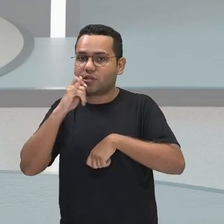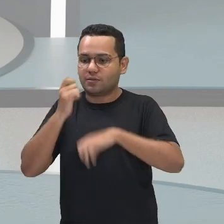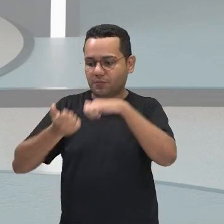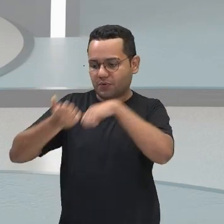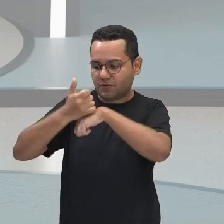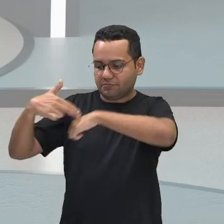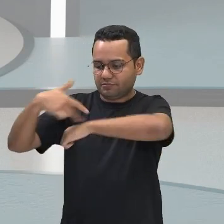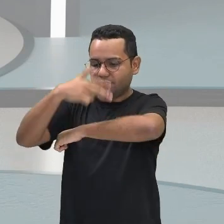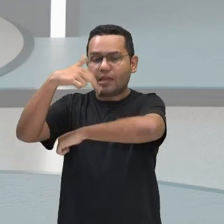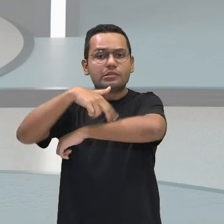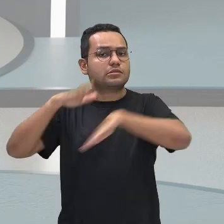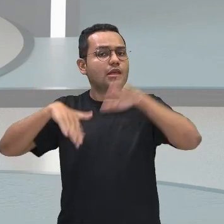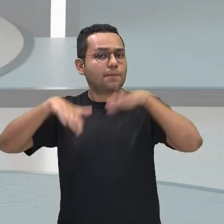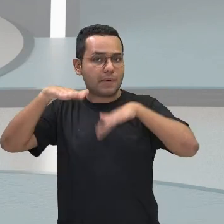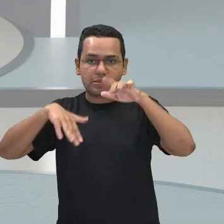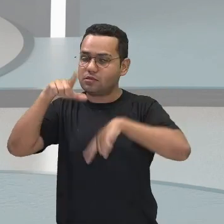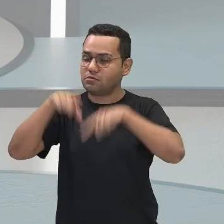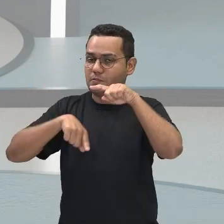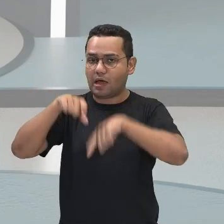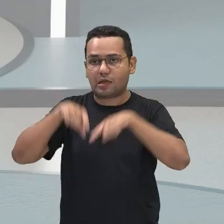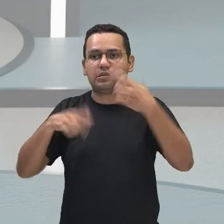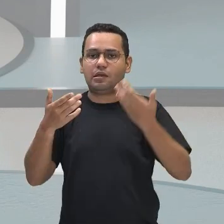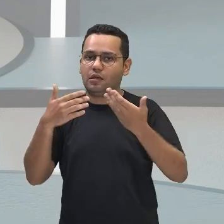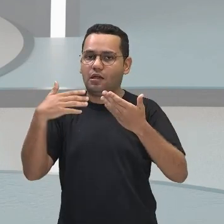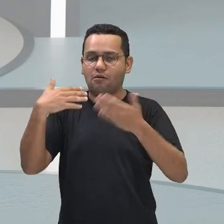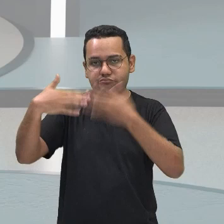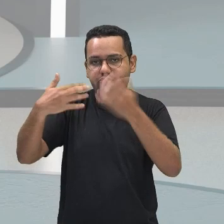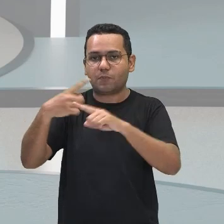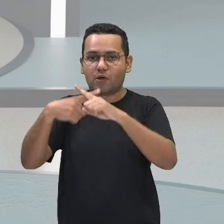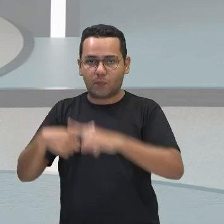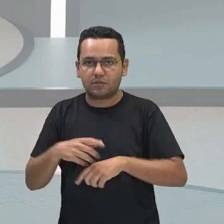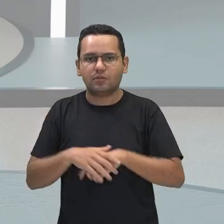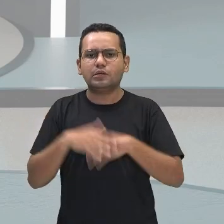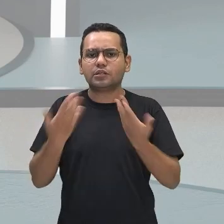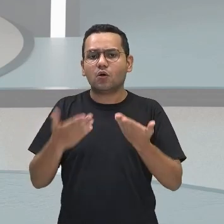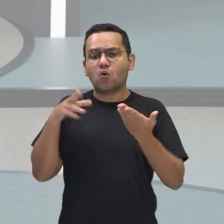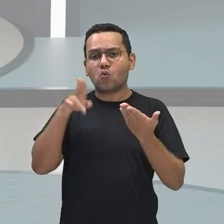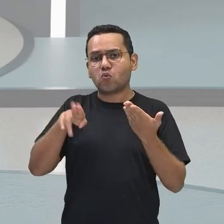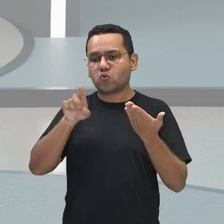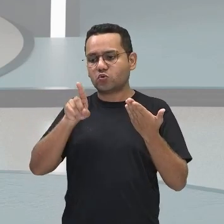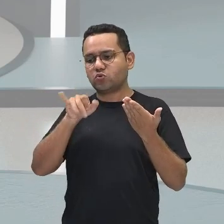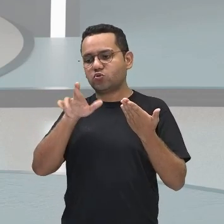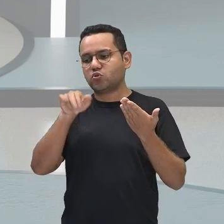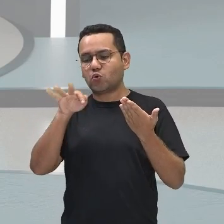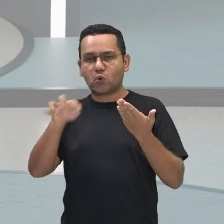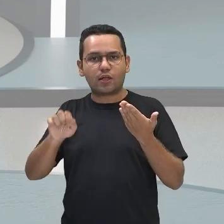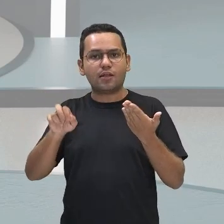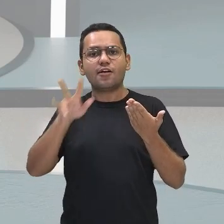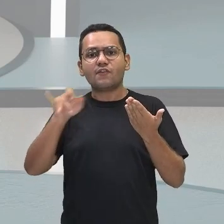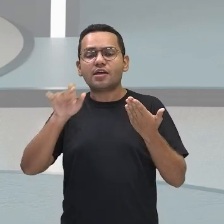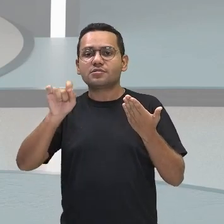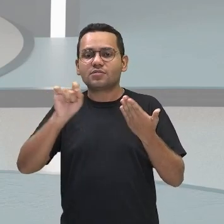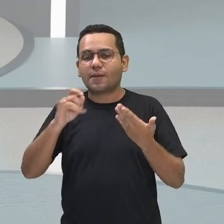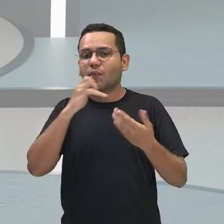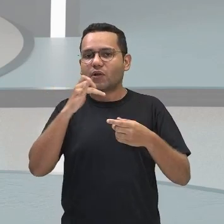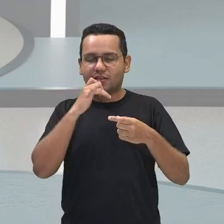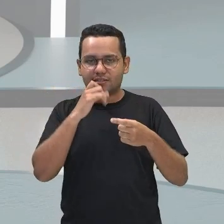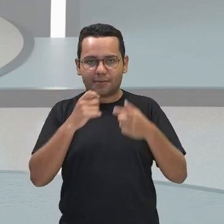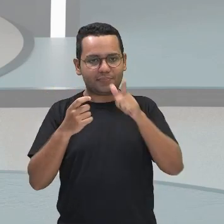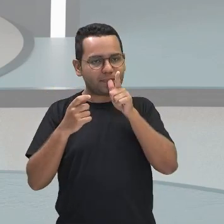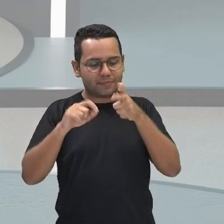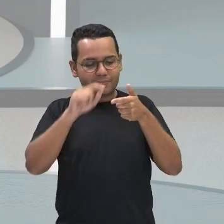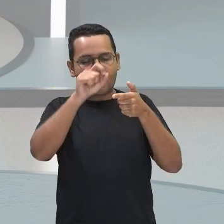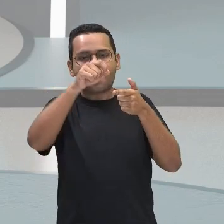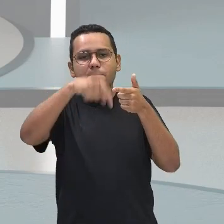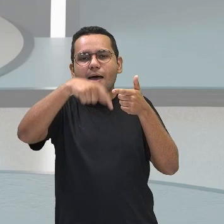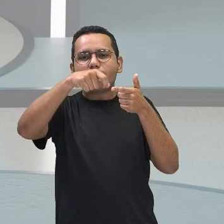deles. Então eles usam o quê? O diurético, é um remedinho que vai fazer você o quê? Urinar bastante. Esses remédios são utilizados, igual no meu caso